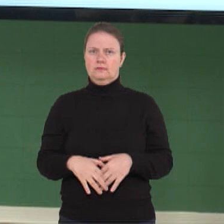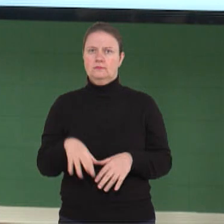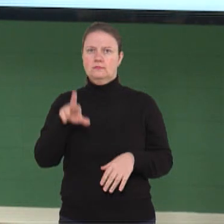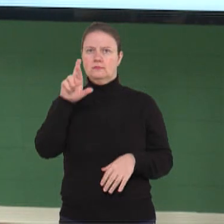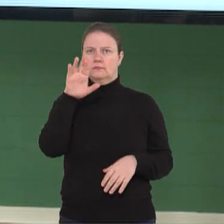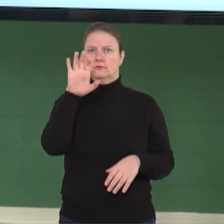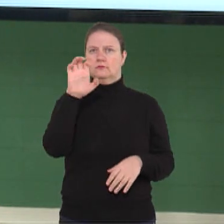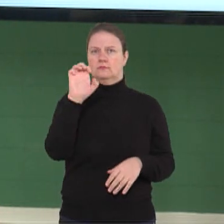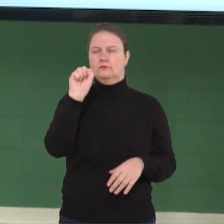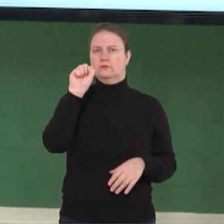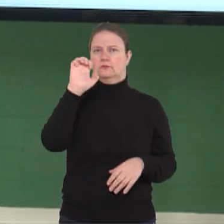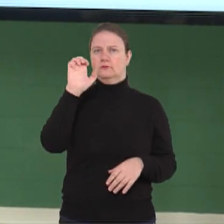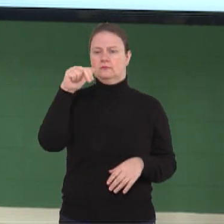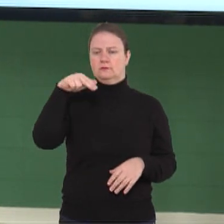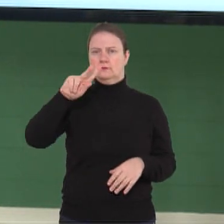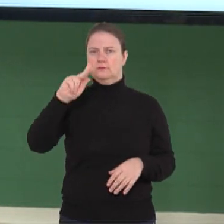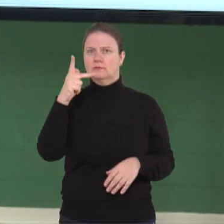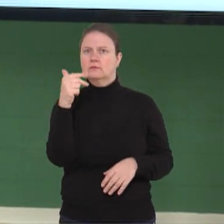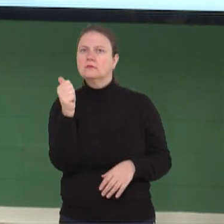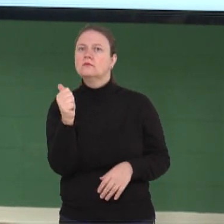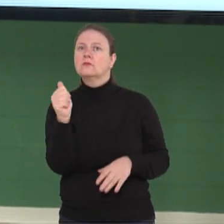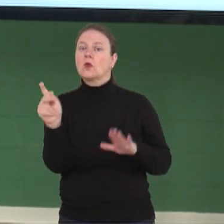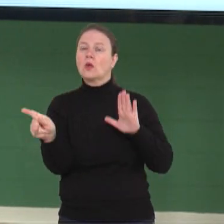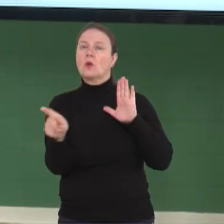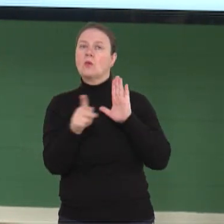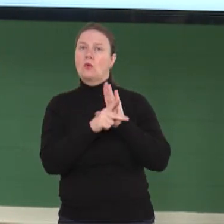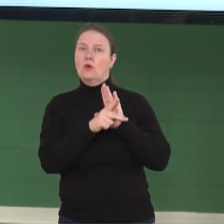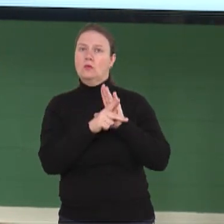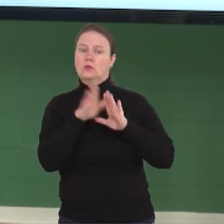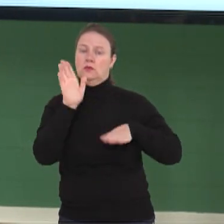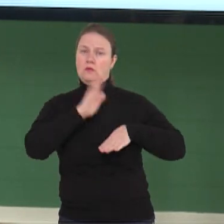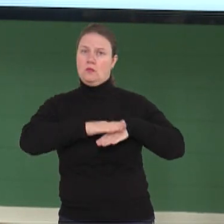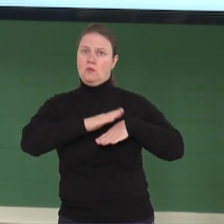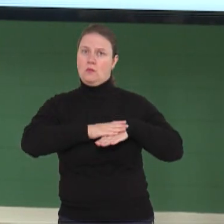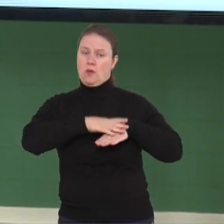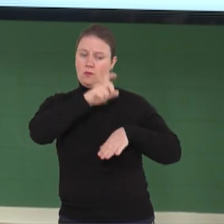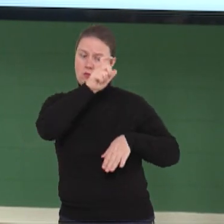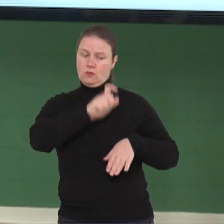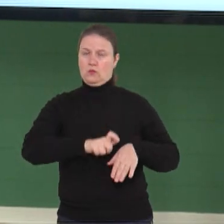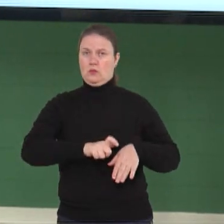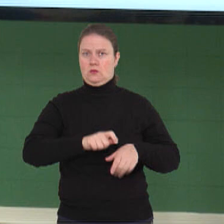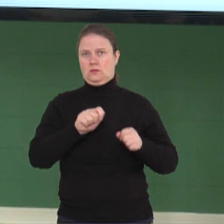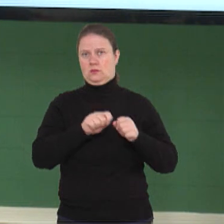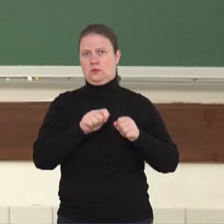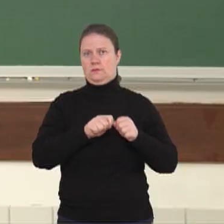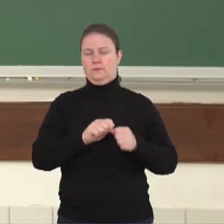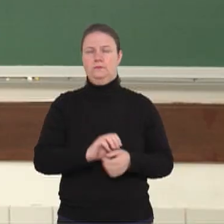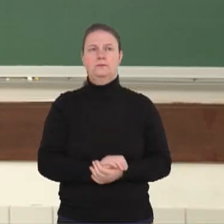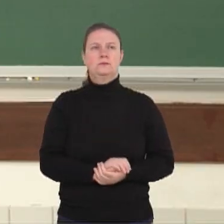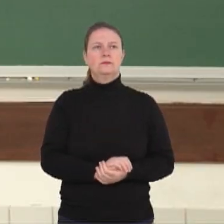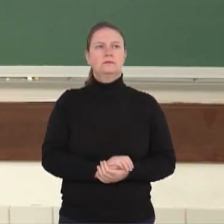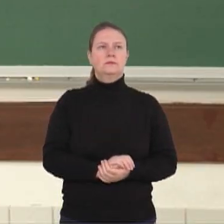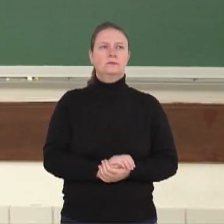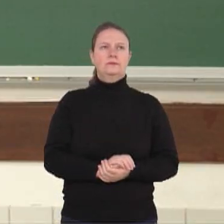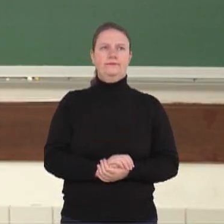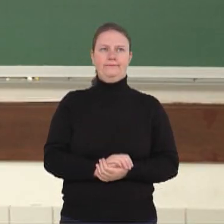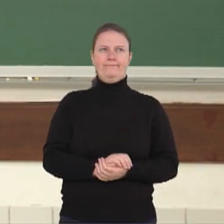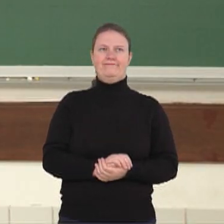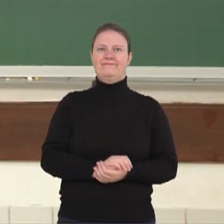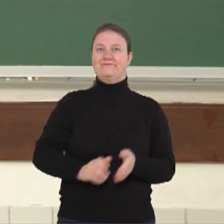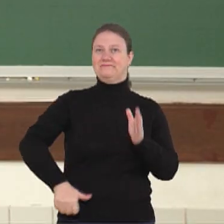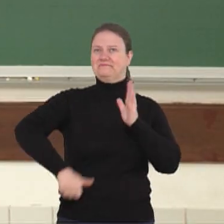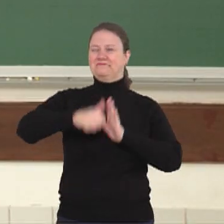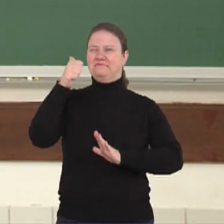gênero assinado, é um gênero aí que precisa de autoria marcada, tá certo? Ok, vamos lá para a nossa